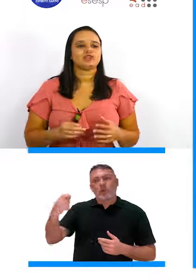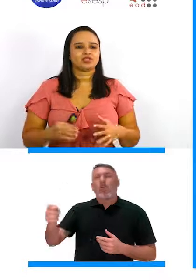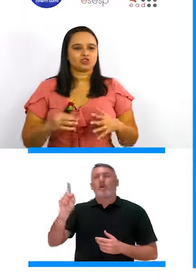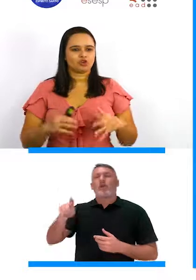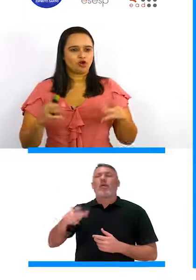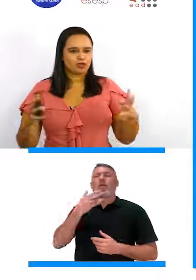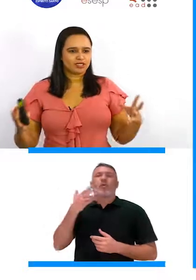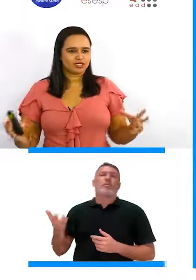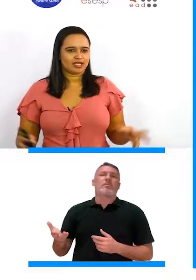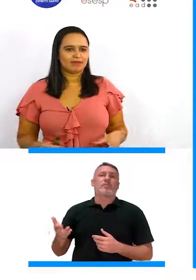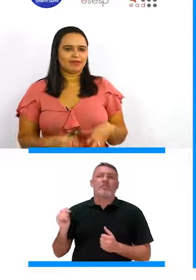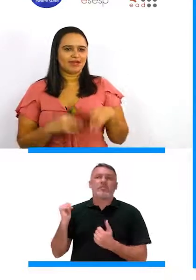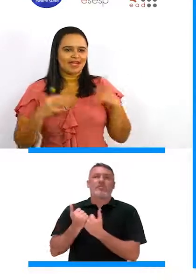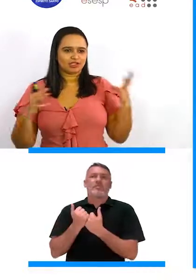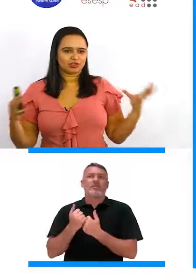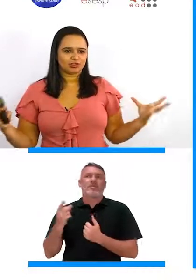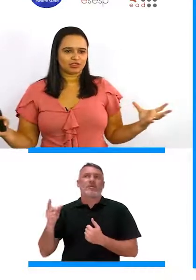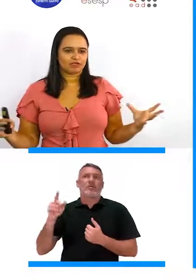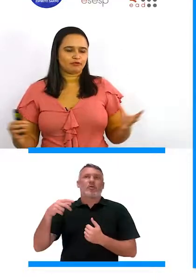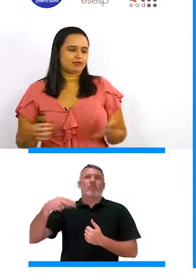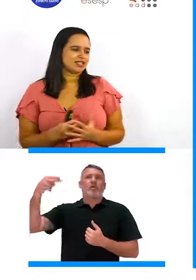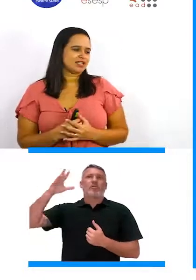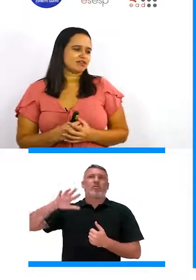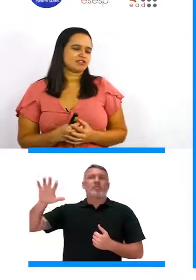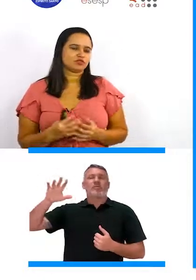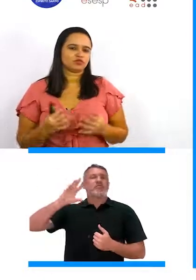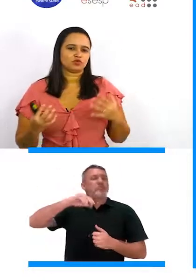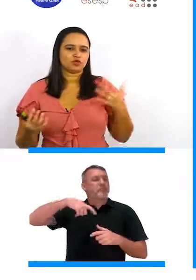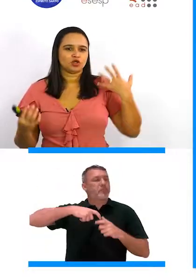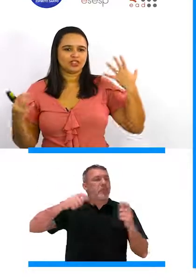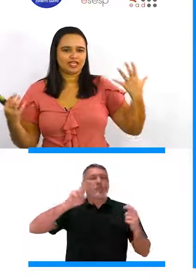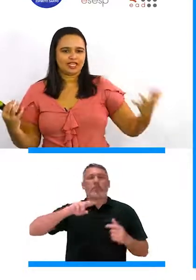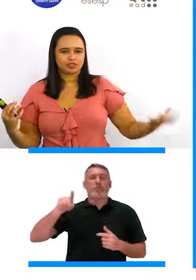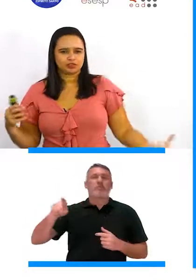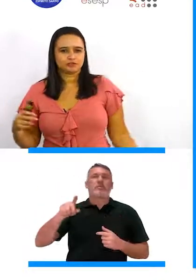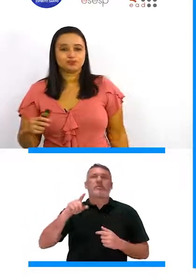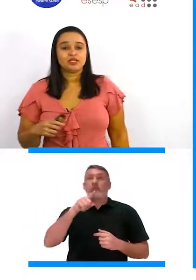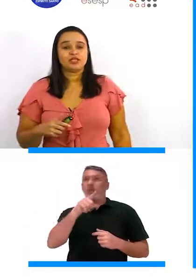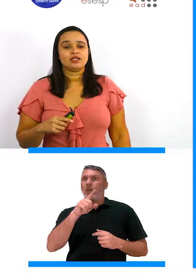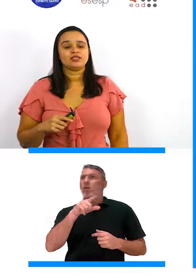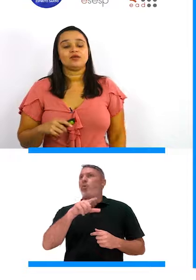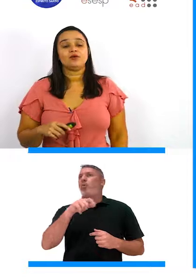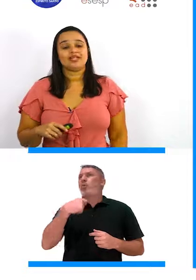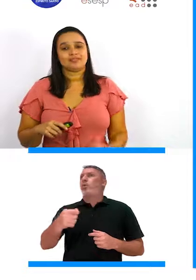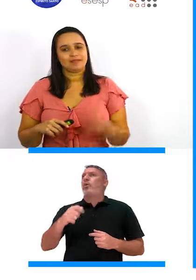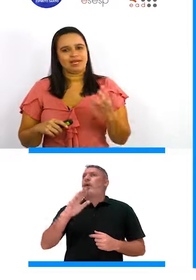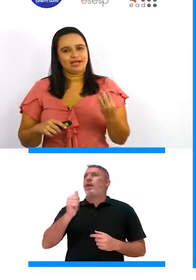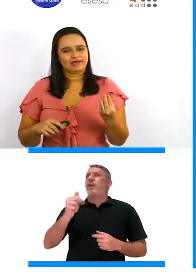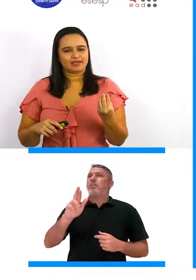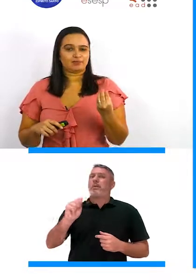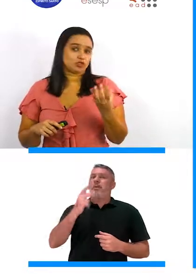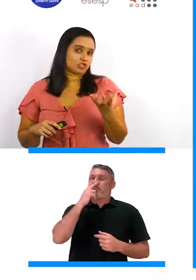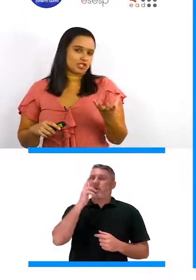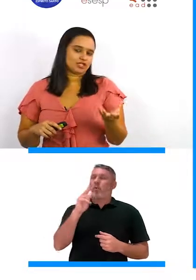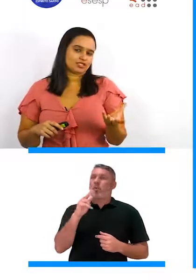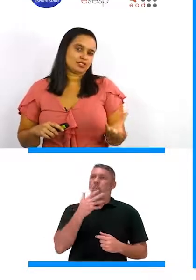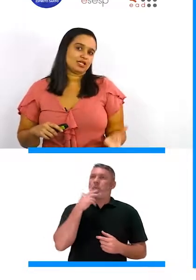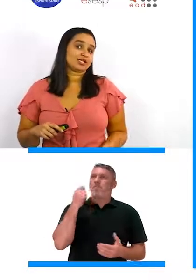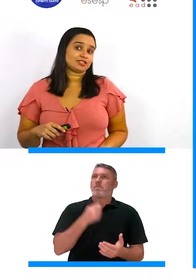lugar de o quê? De homens, cabra macho, né? Vamos pensar talvez no Nordeste. Então, essa palavra